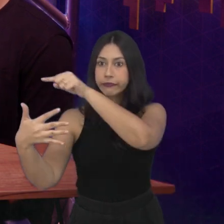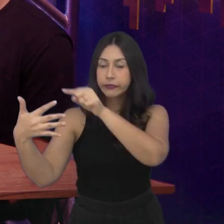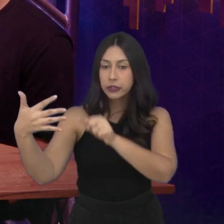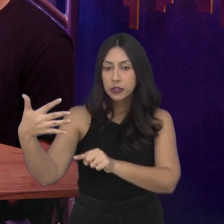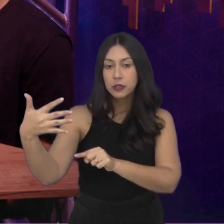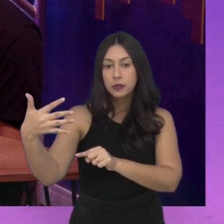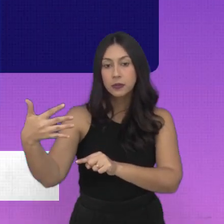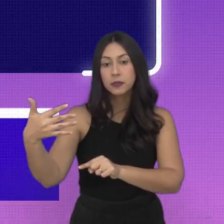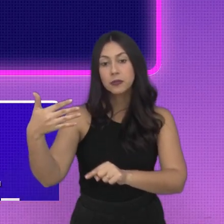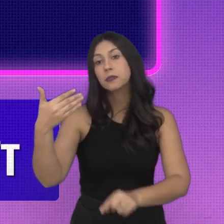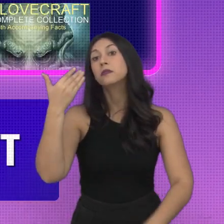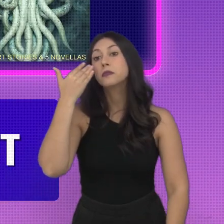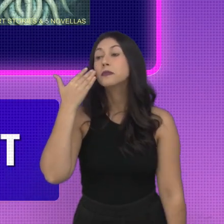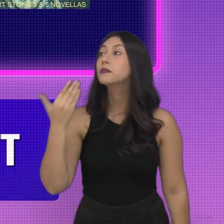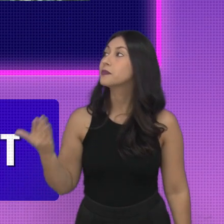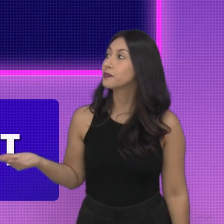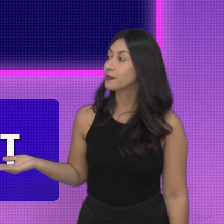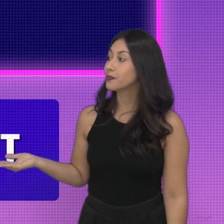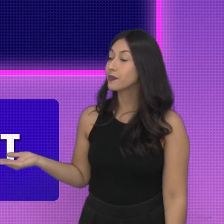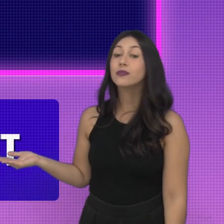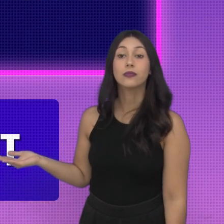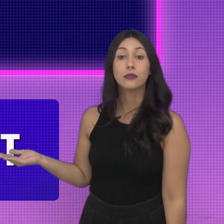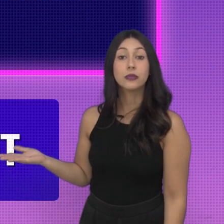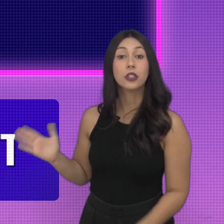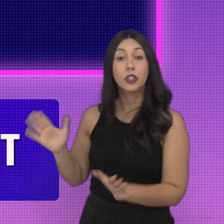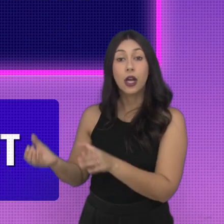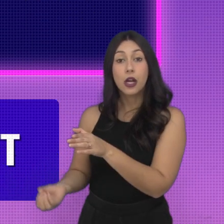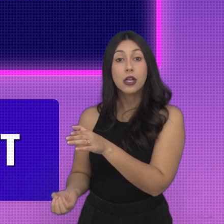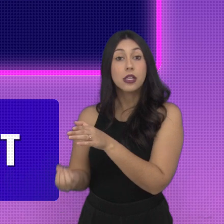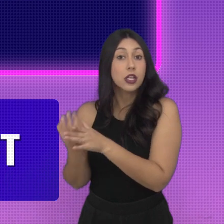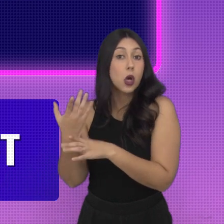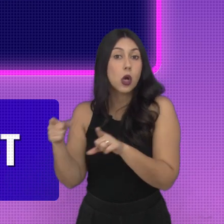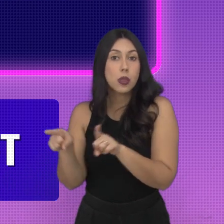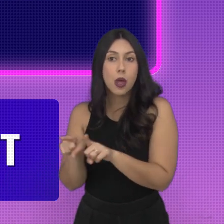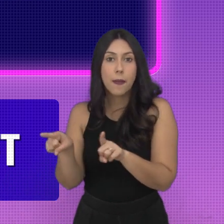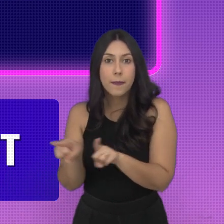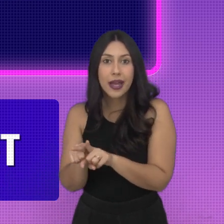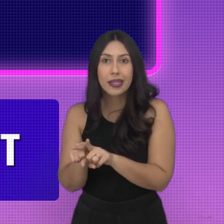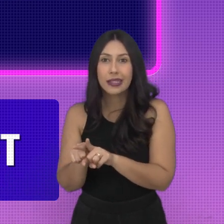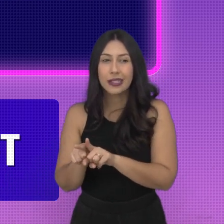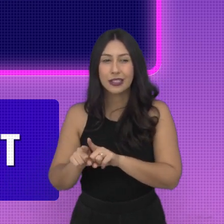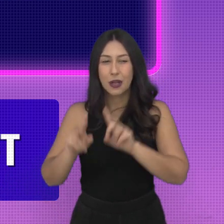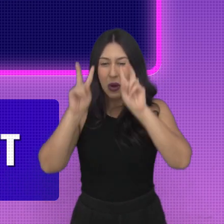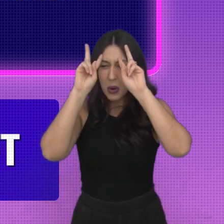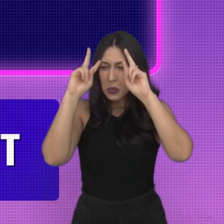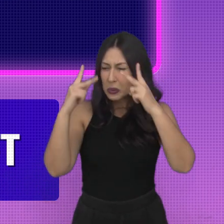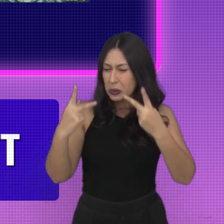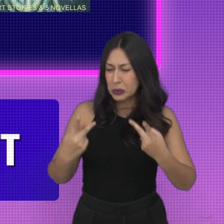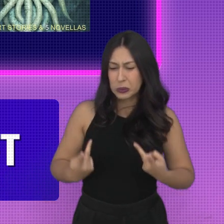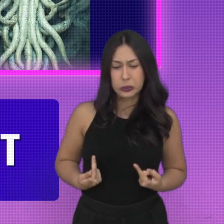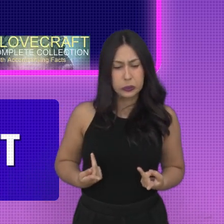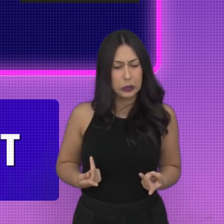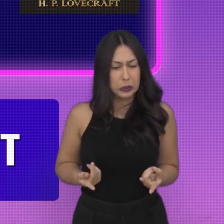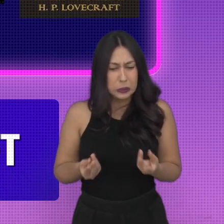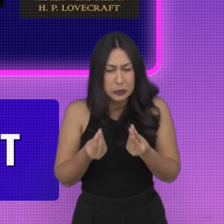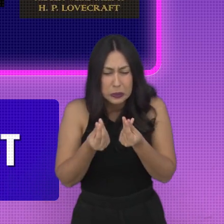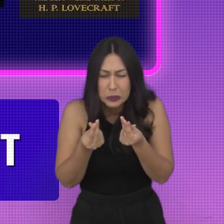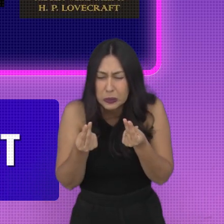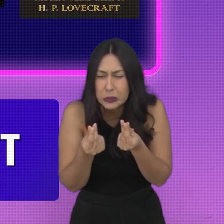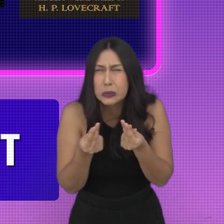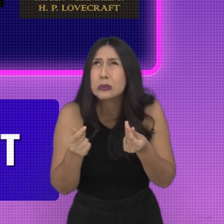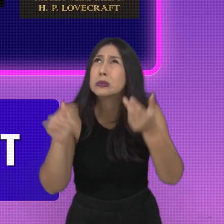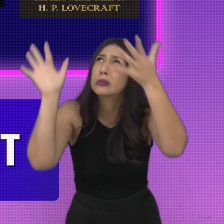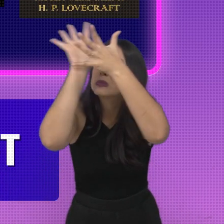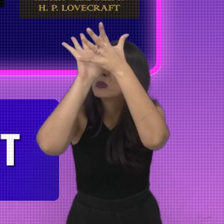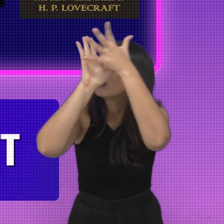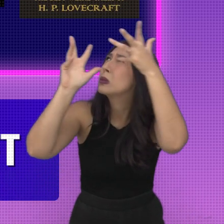tem o H.P. Lovecraft, que ele criou o horror cósmico, que ele foi um